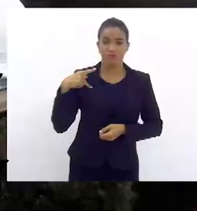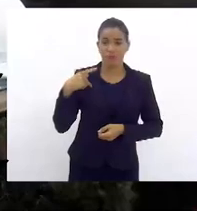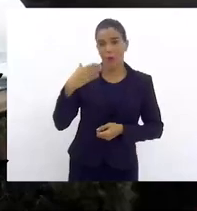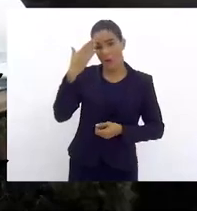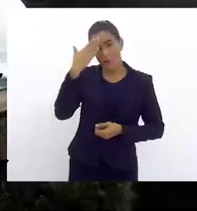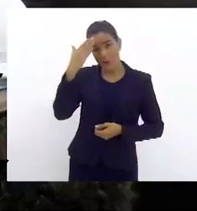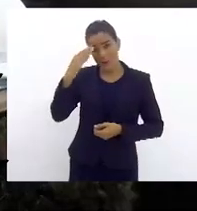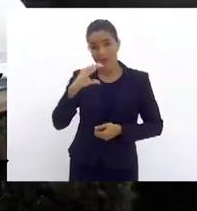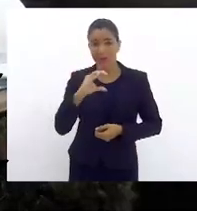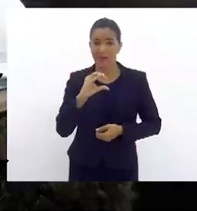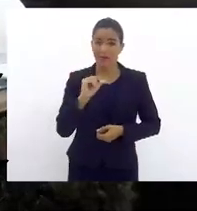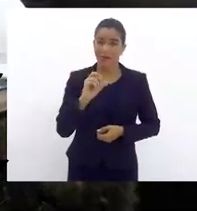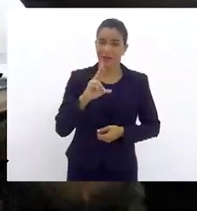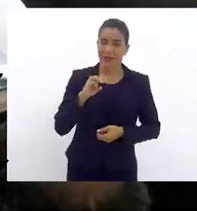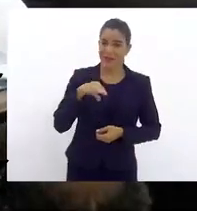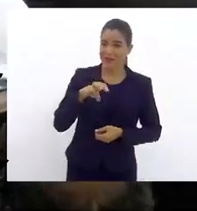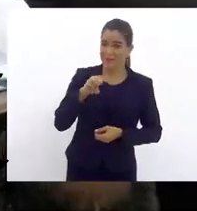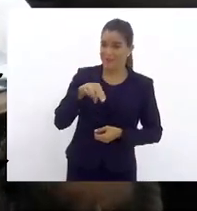Carmem